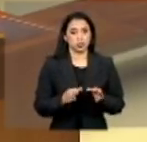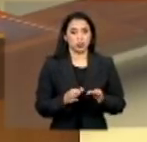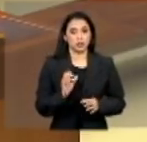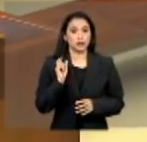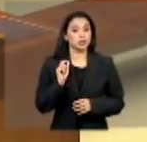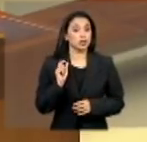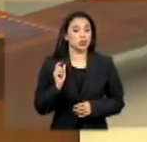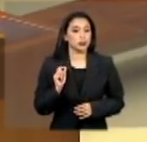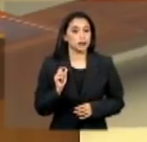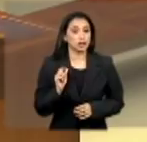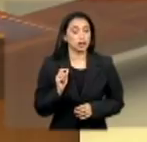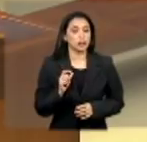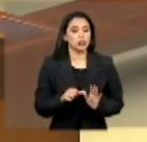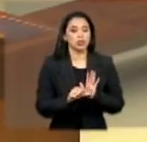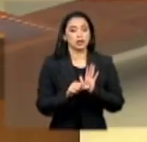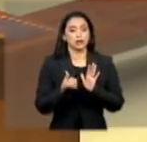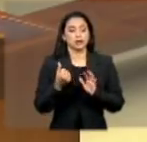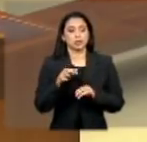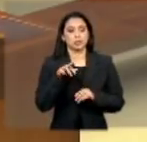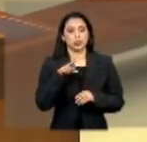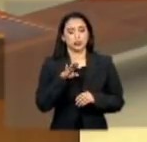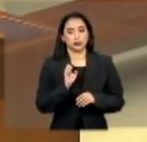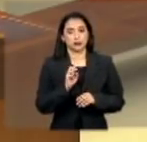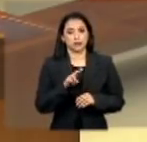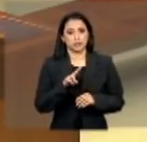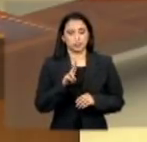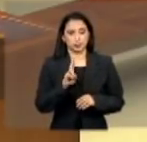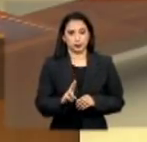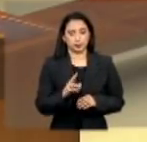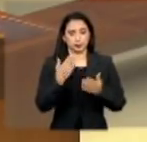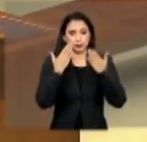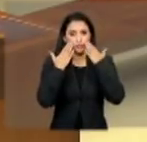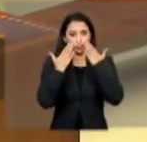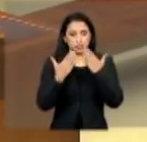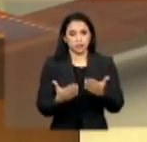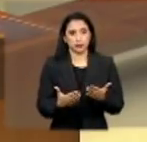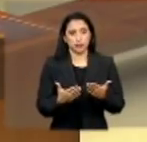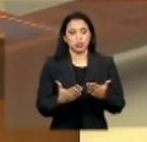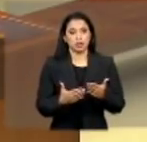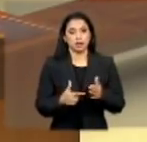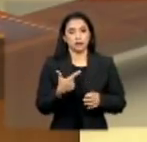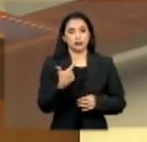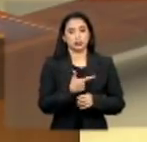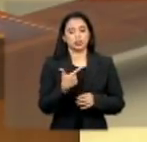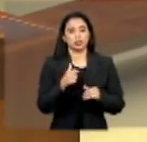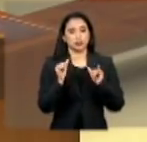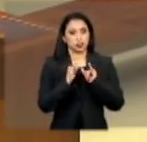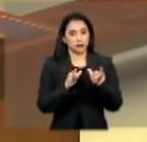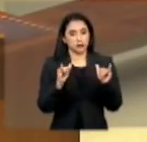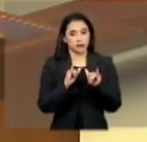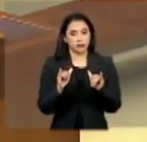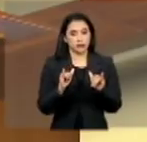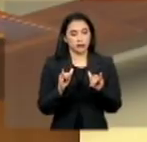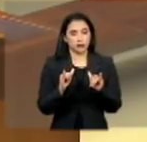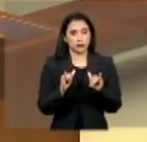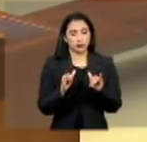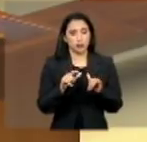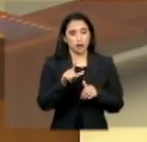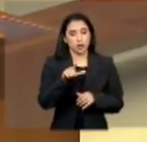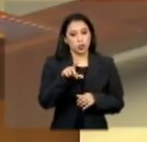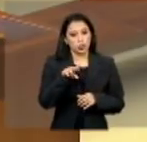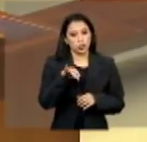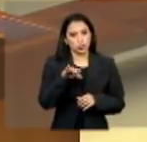os primeiros réus que apresentaram alegações finais segundo as informações foram luis